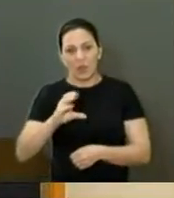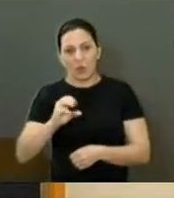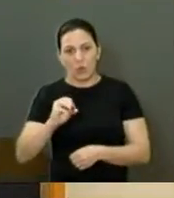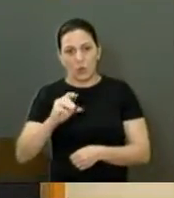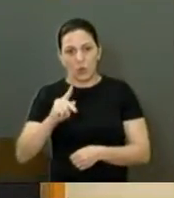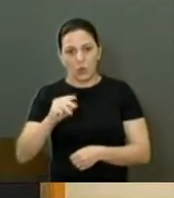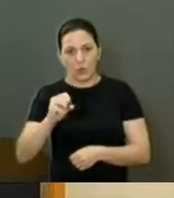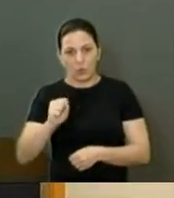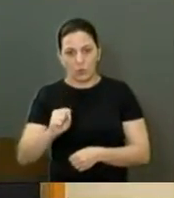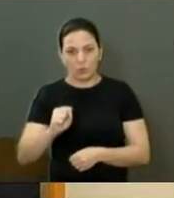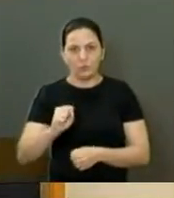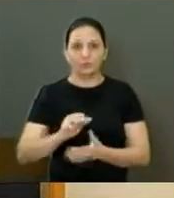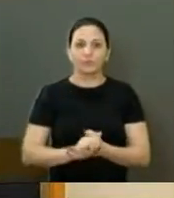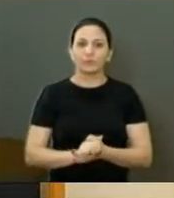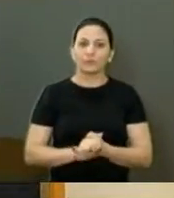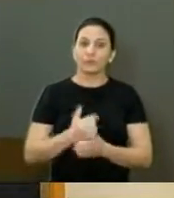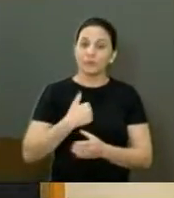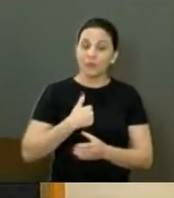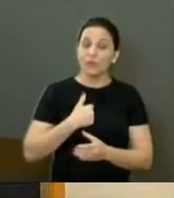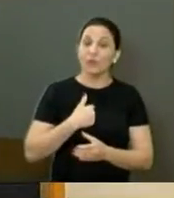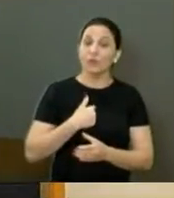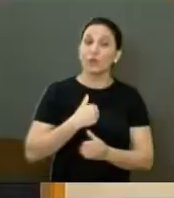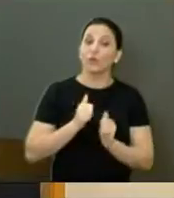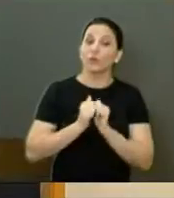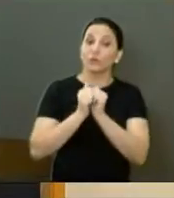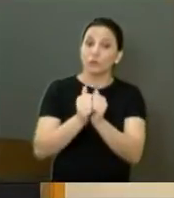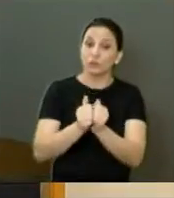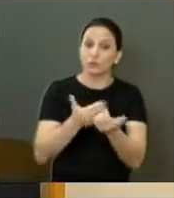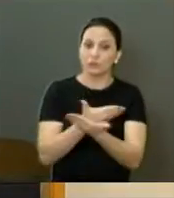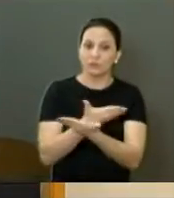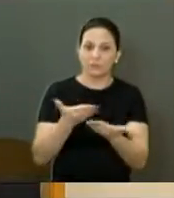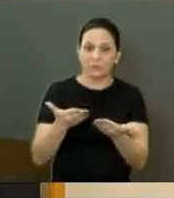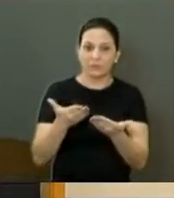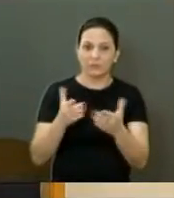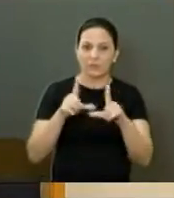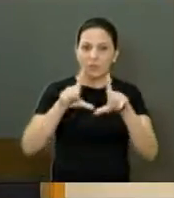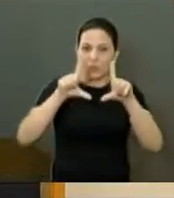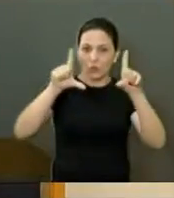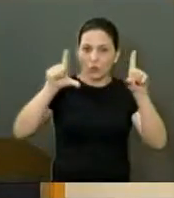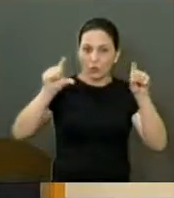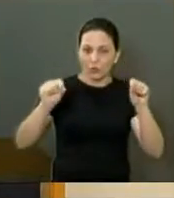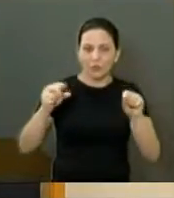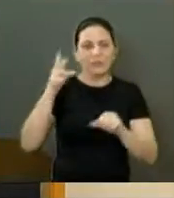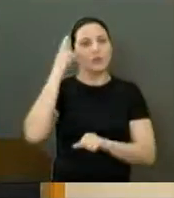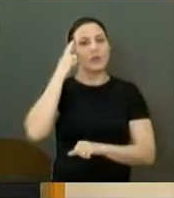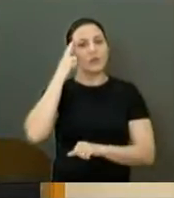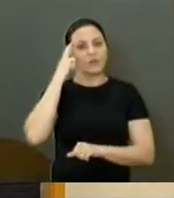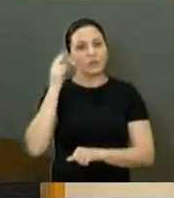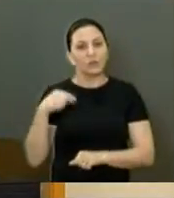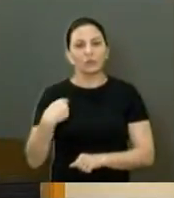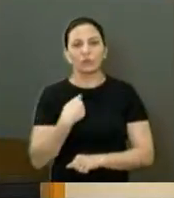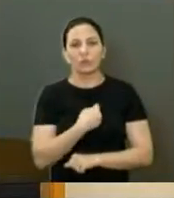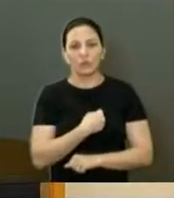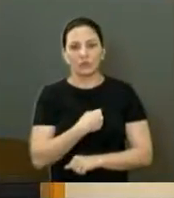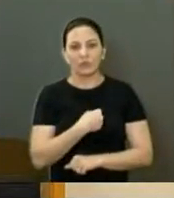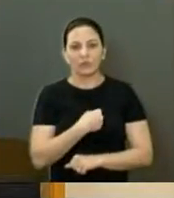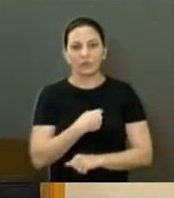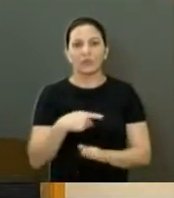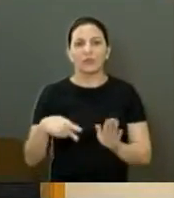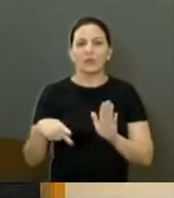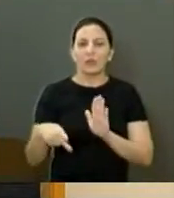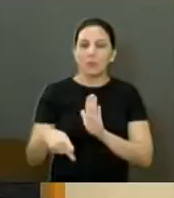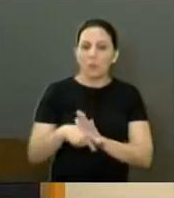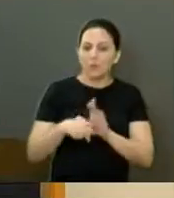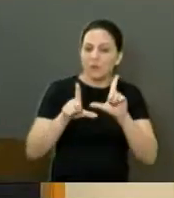Como é de praxe, quero compartilhar aqui com vocês mais uma frase para a nossa reflexão. Essa também de